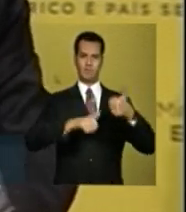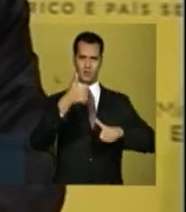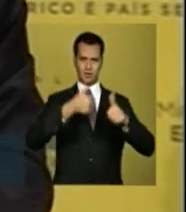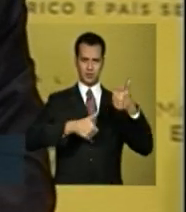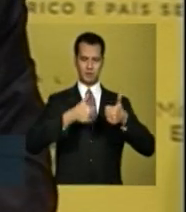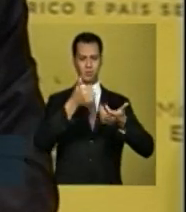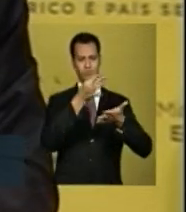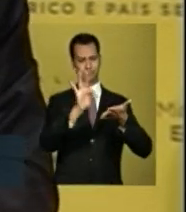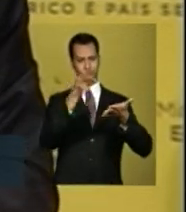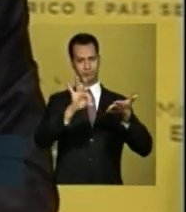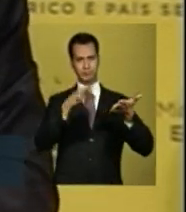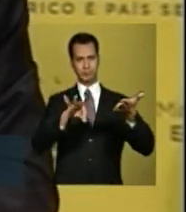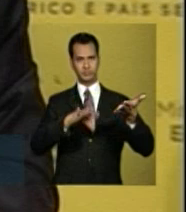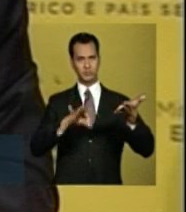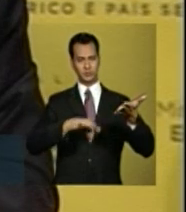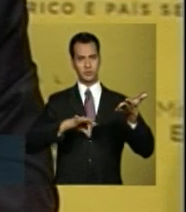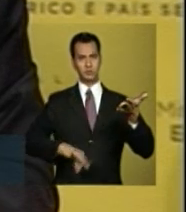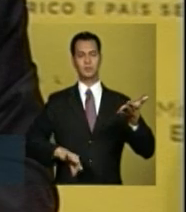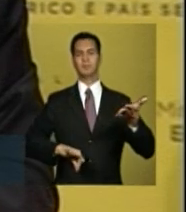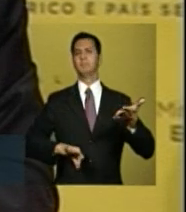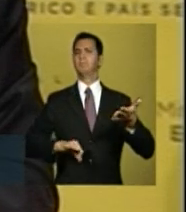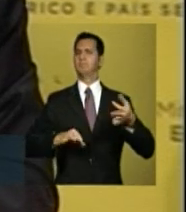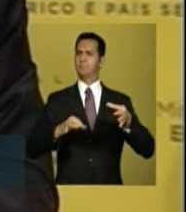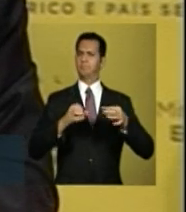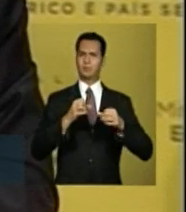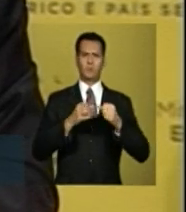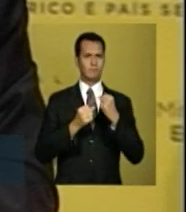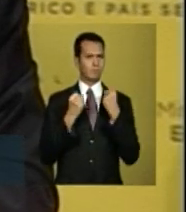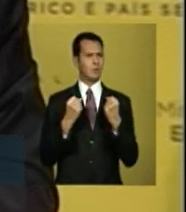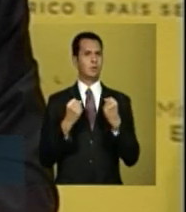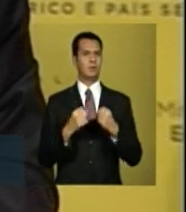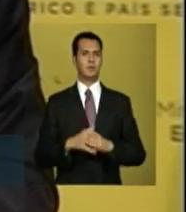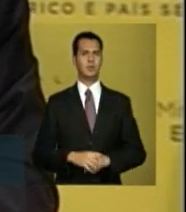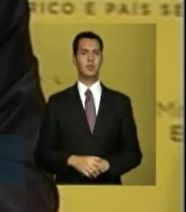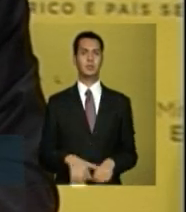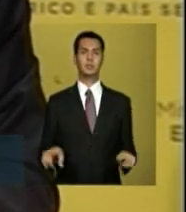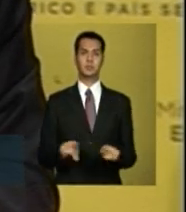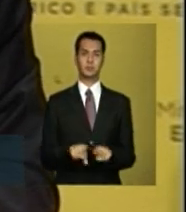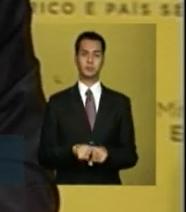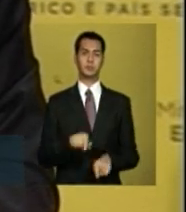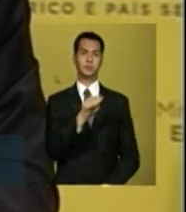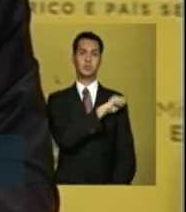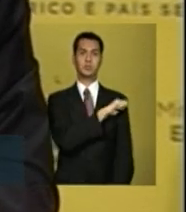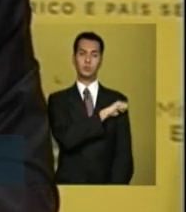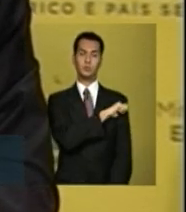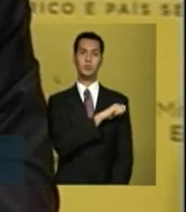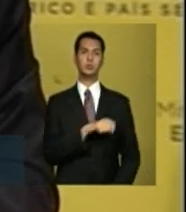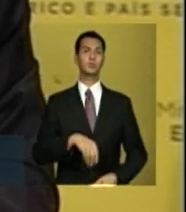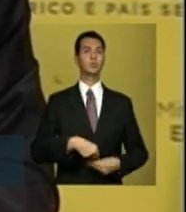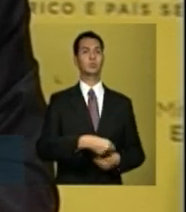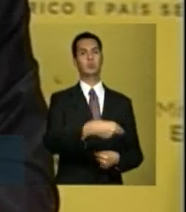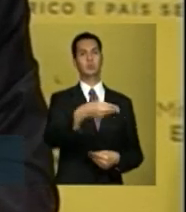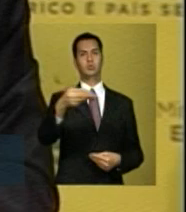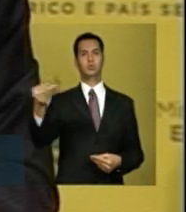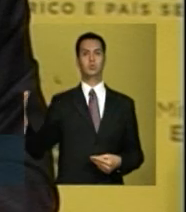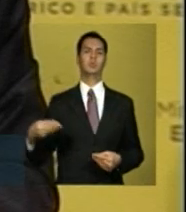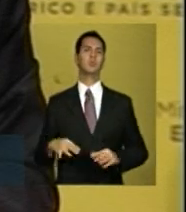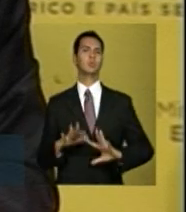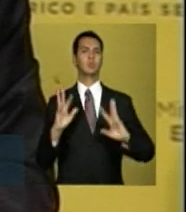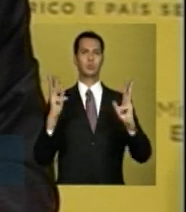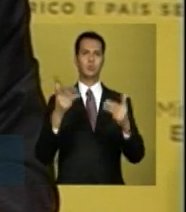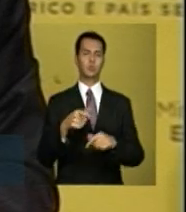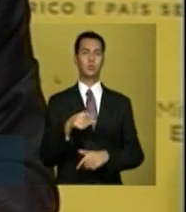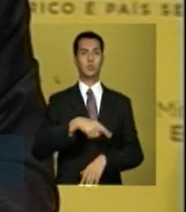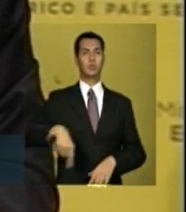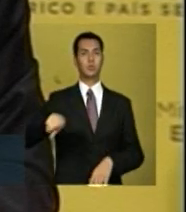para avaliar e nós vamos também eh distribuir para todos os alunos um guia para